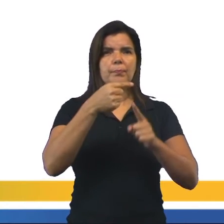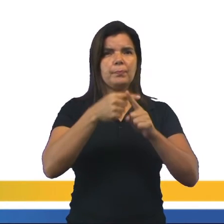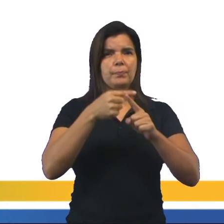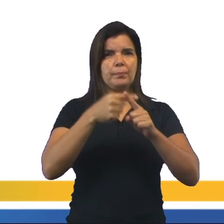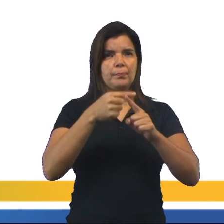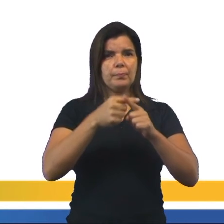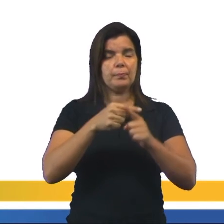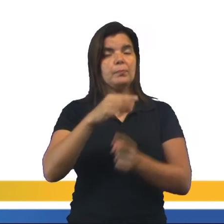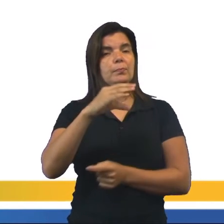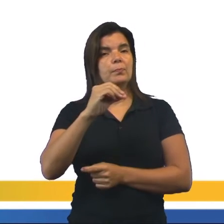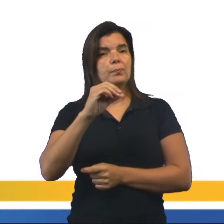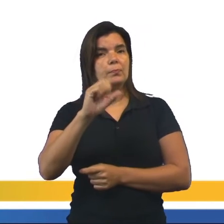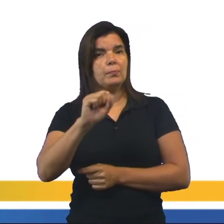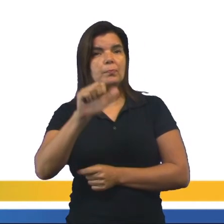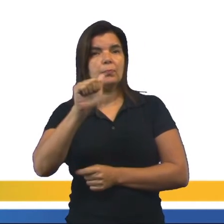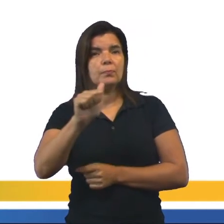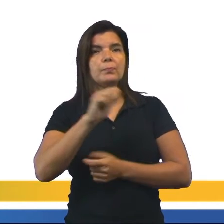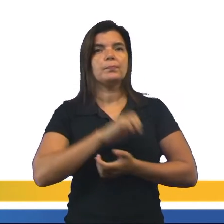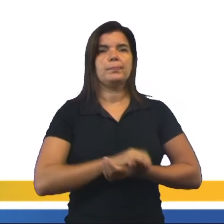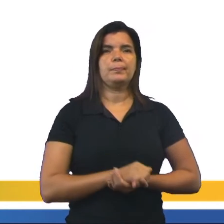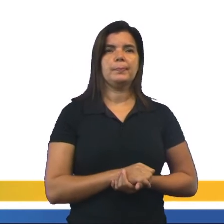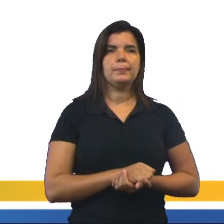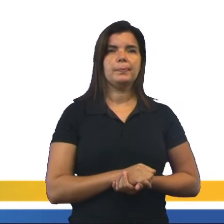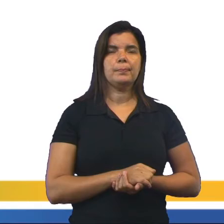o cosseno de A.